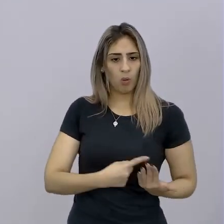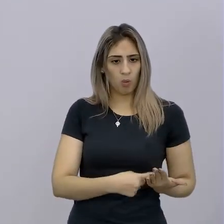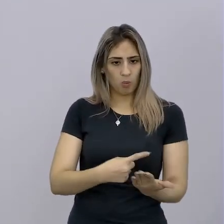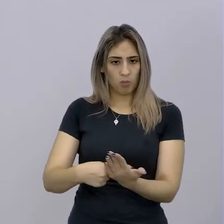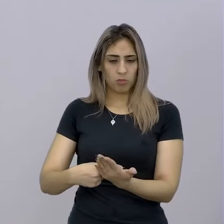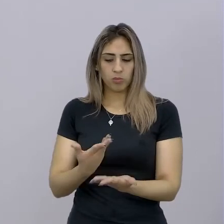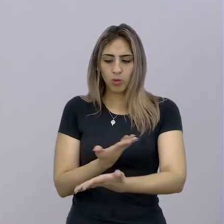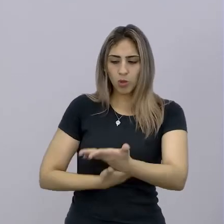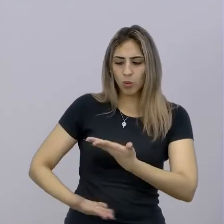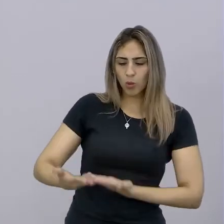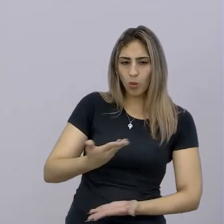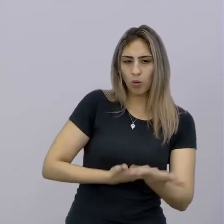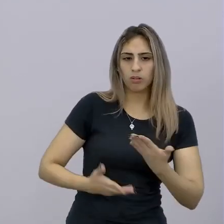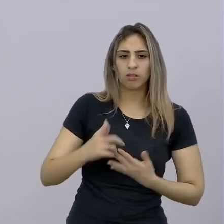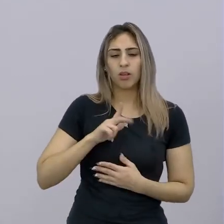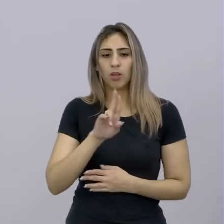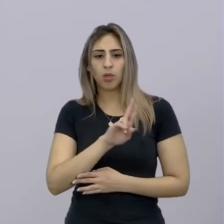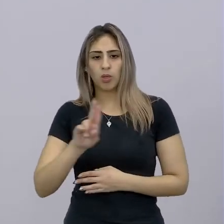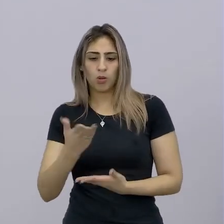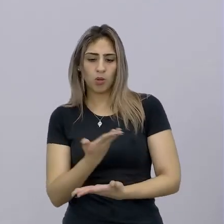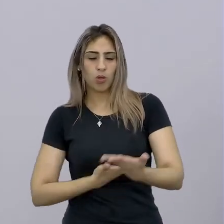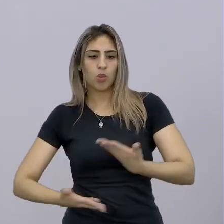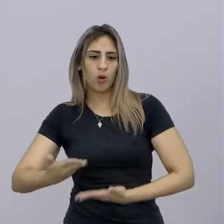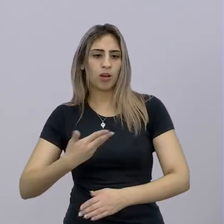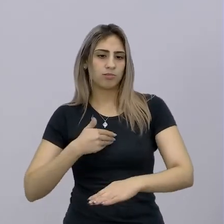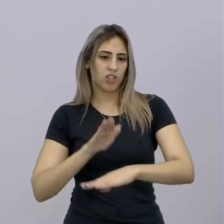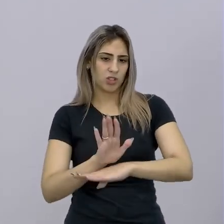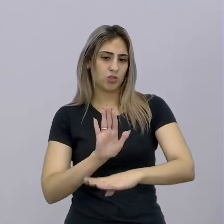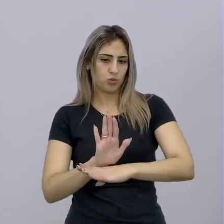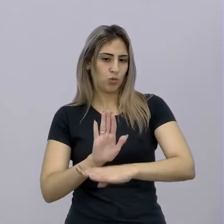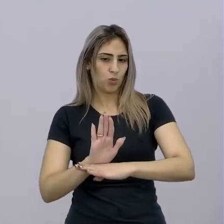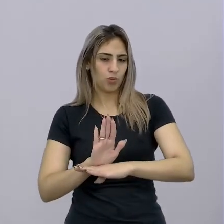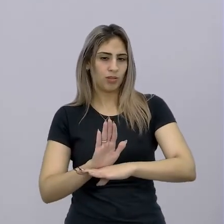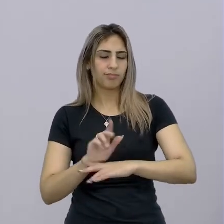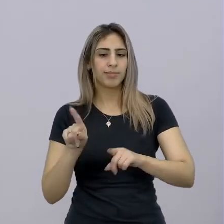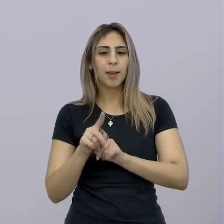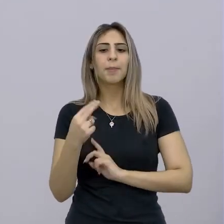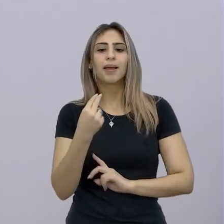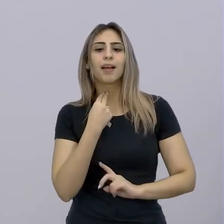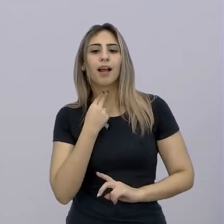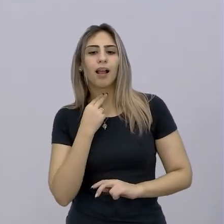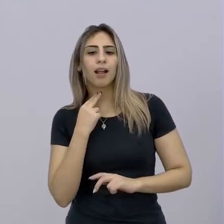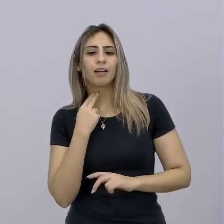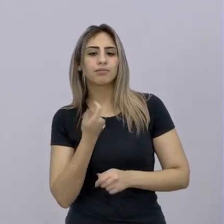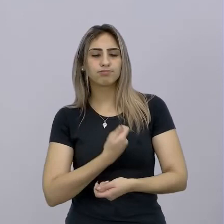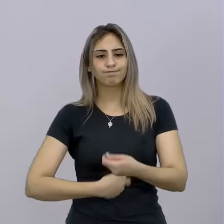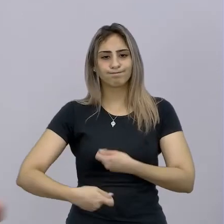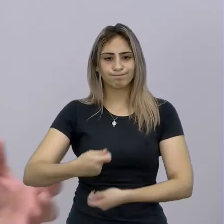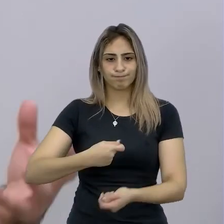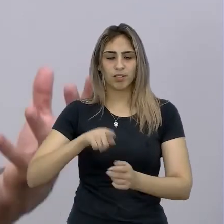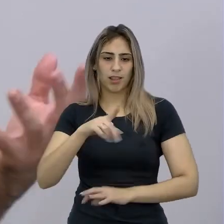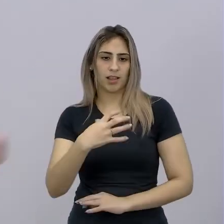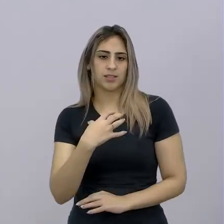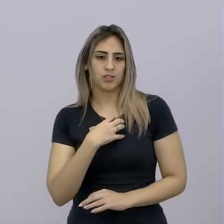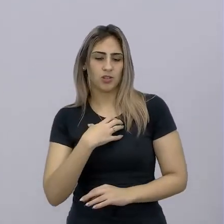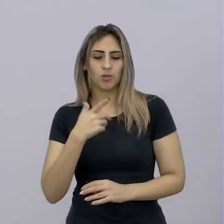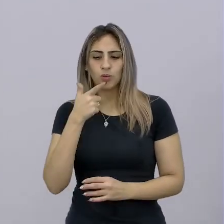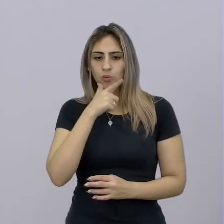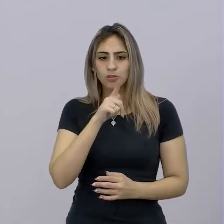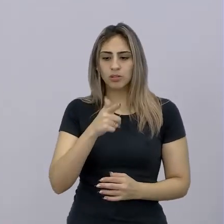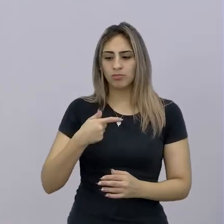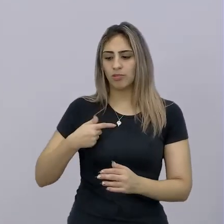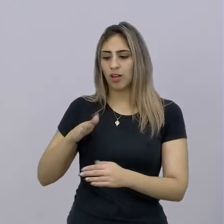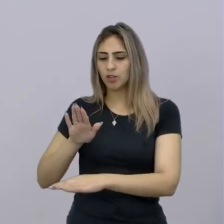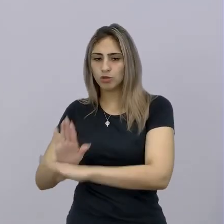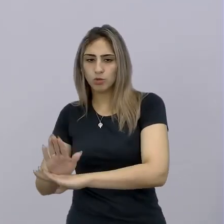que acaba tendo esse nome aí de troca de recursos ou troca de cargos, de emendas, etc., transferindo